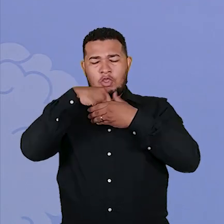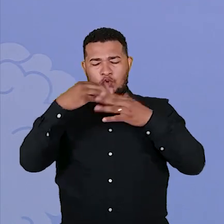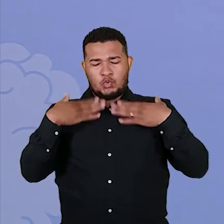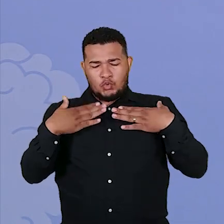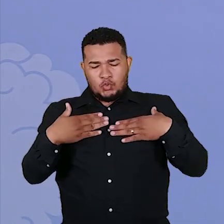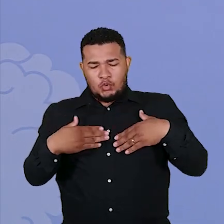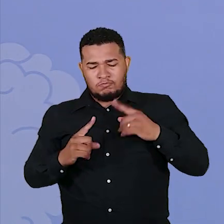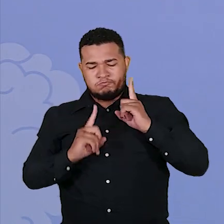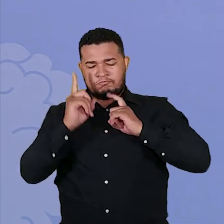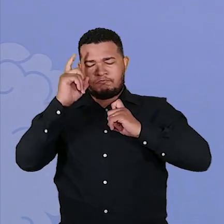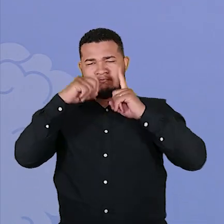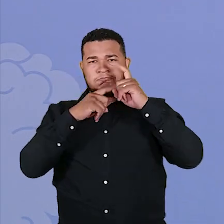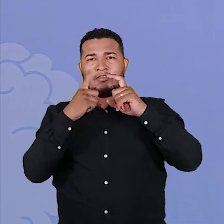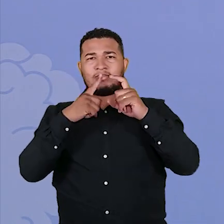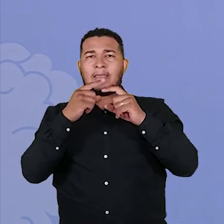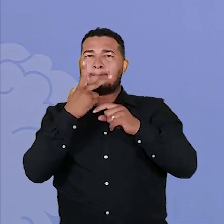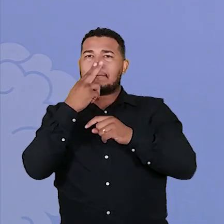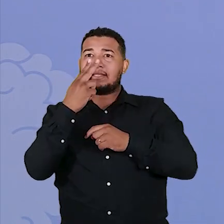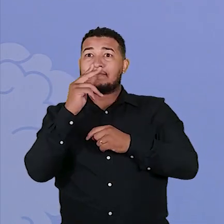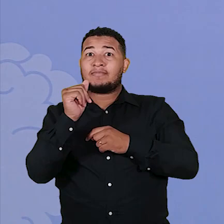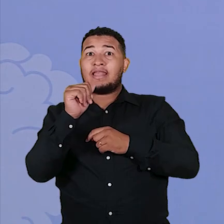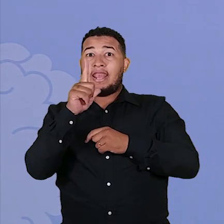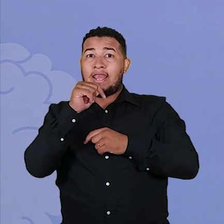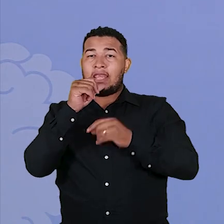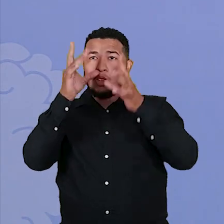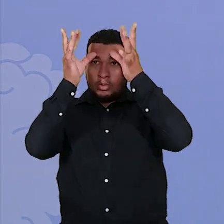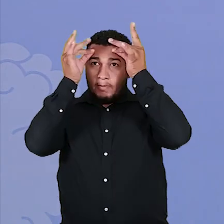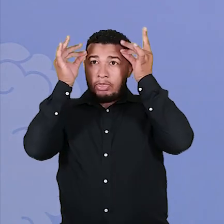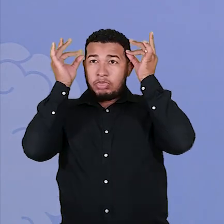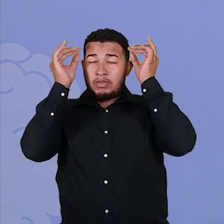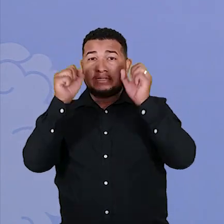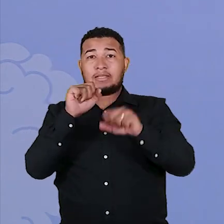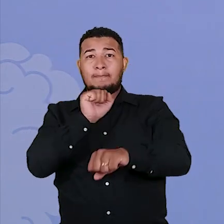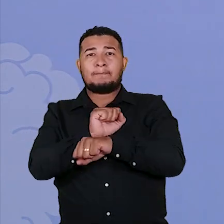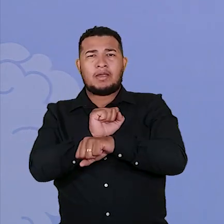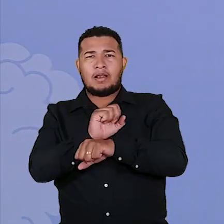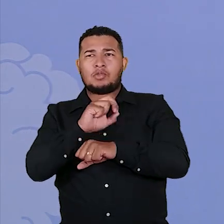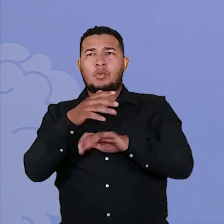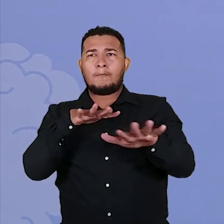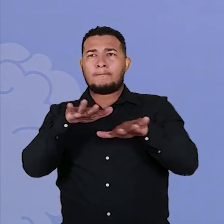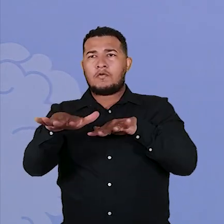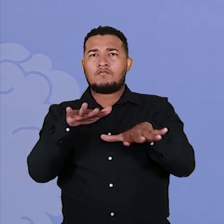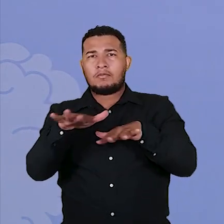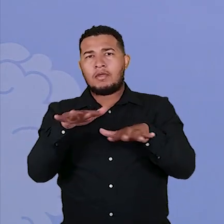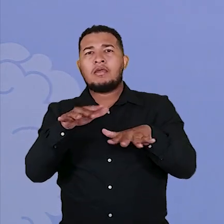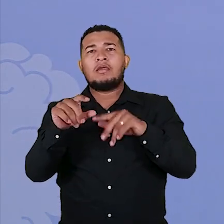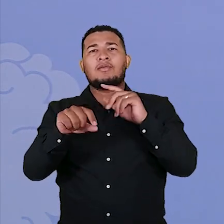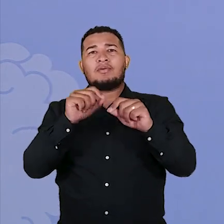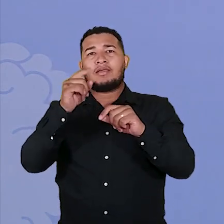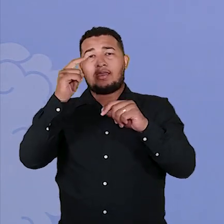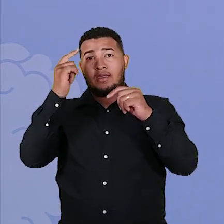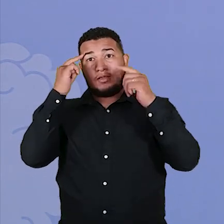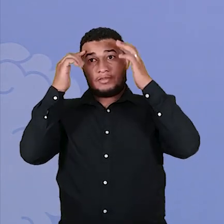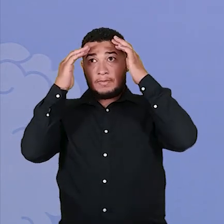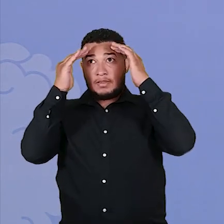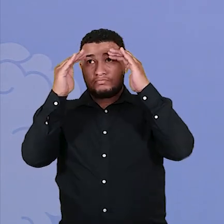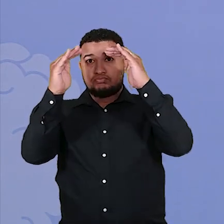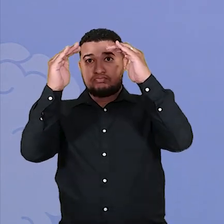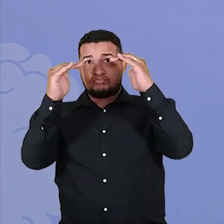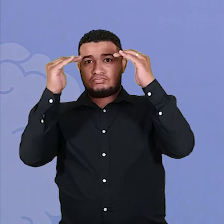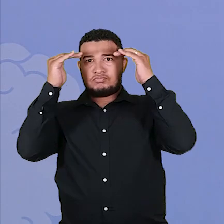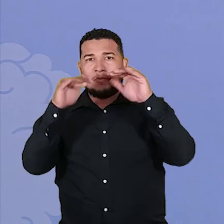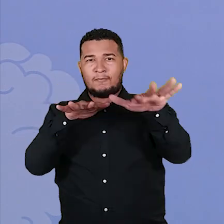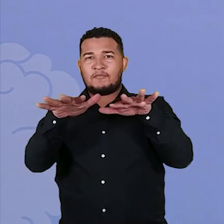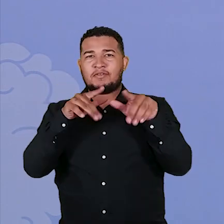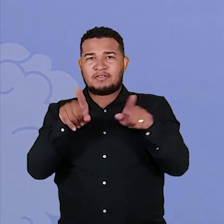líquidos aqui dentro do nosso ouvido interno que a gente tá separado em um movimento tal ele vai